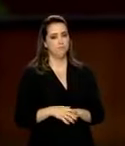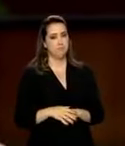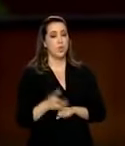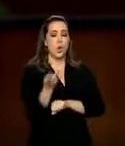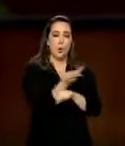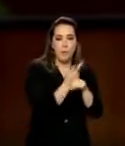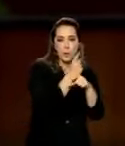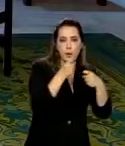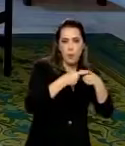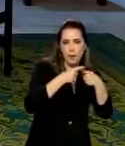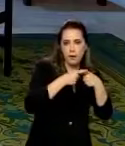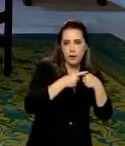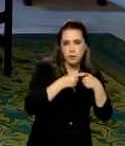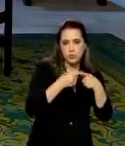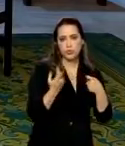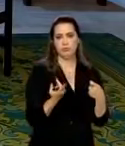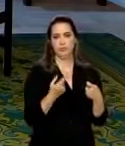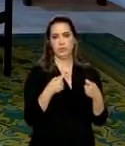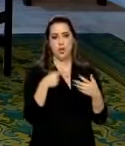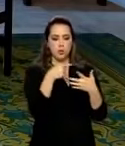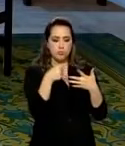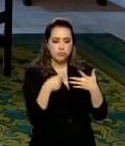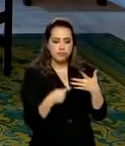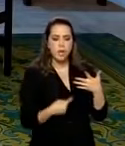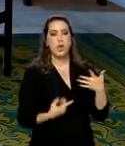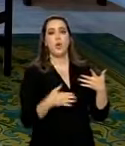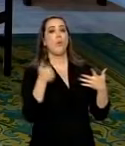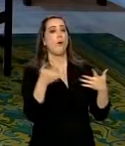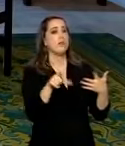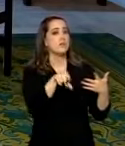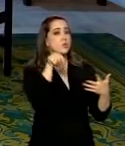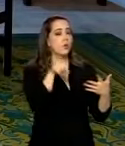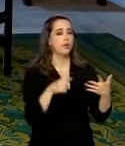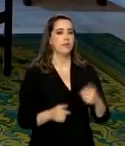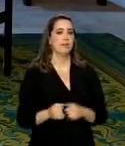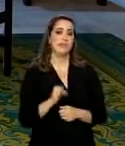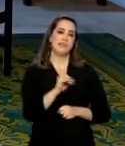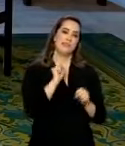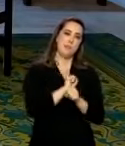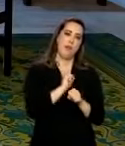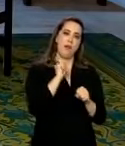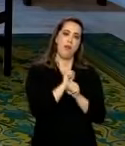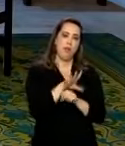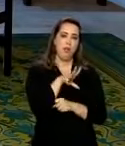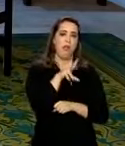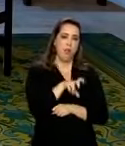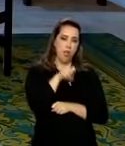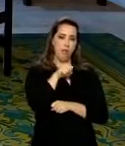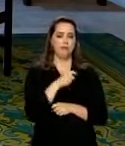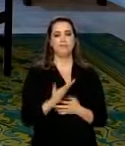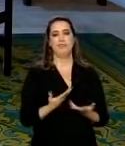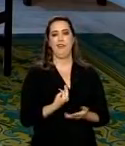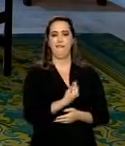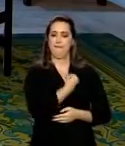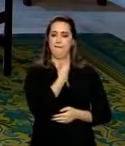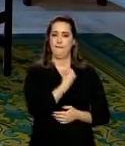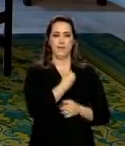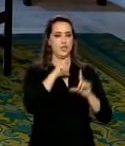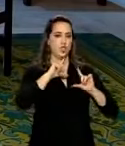buscar alternativas. Se for para esperar sentir falta de ar e ser entubado, a tua chance de sobrevivência diminui bastante. E nós queremos